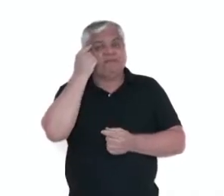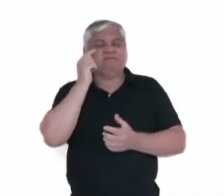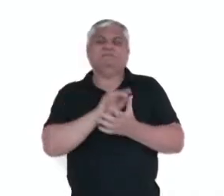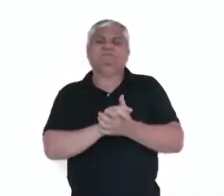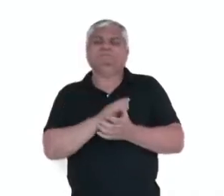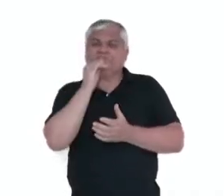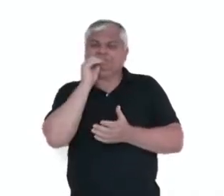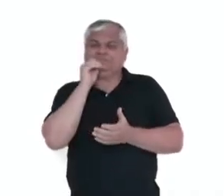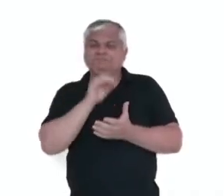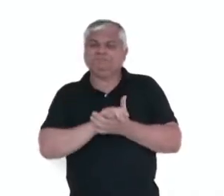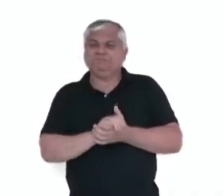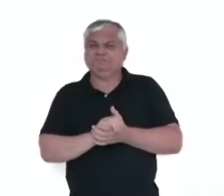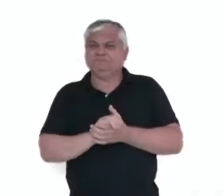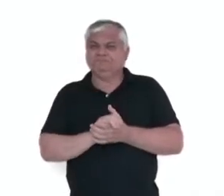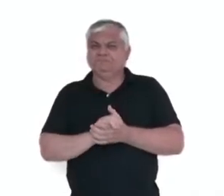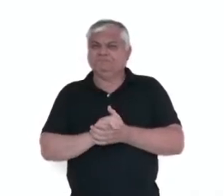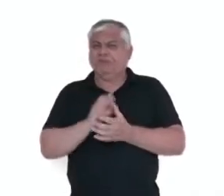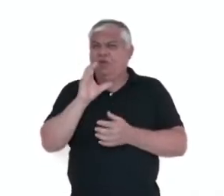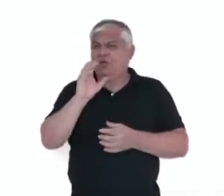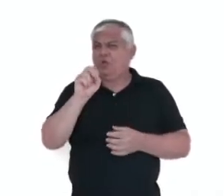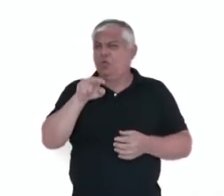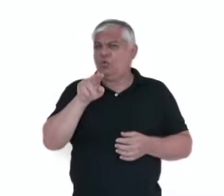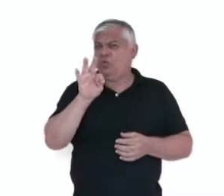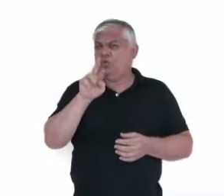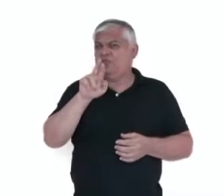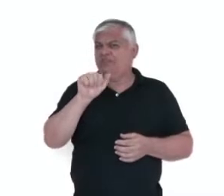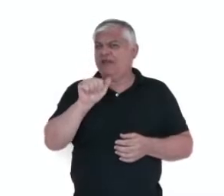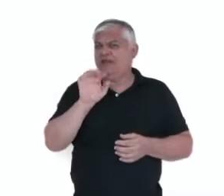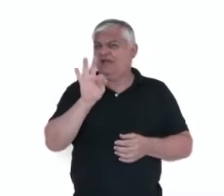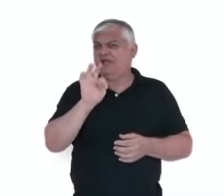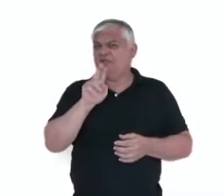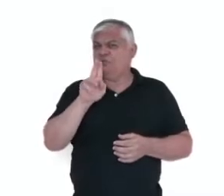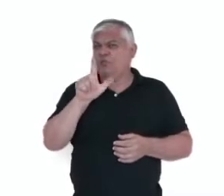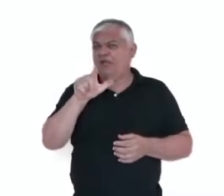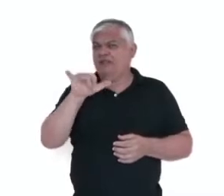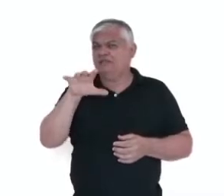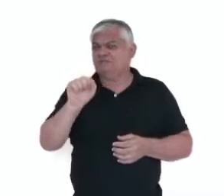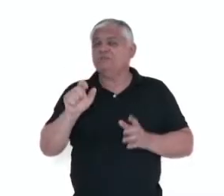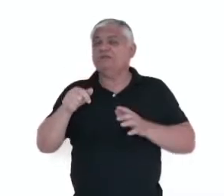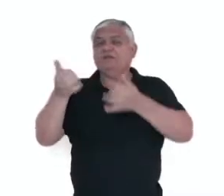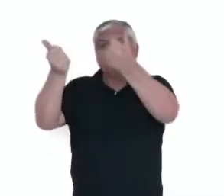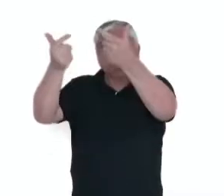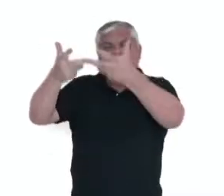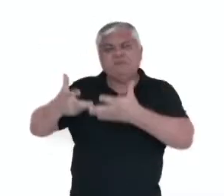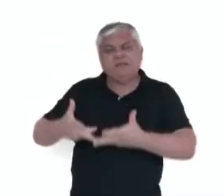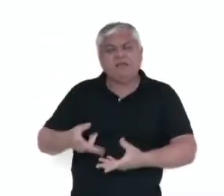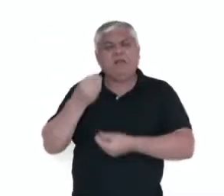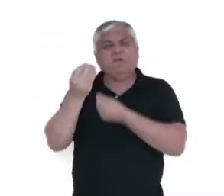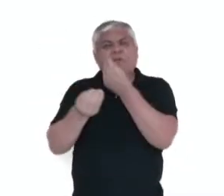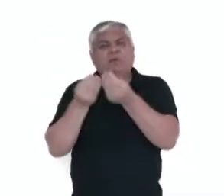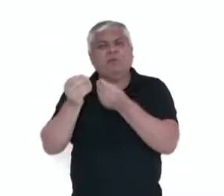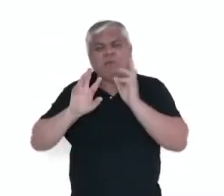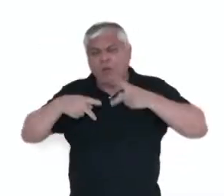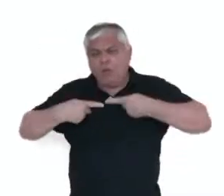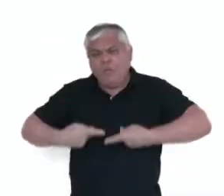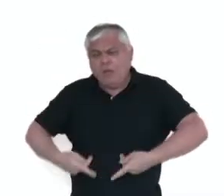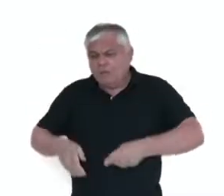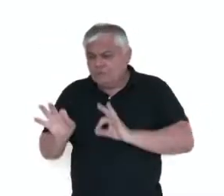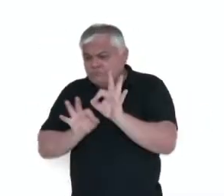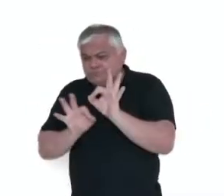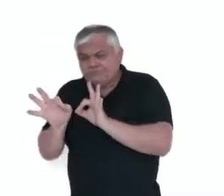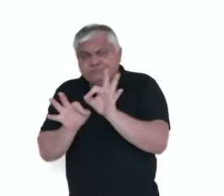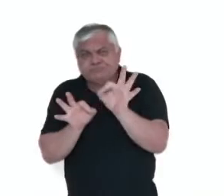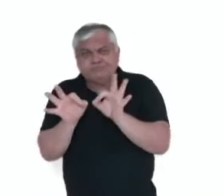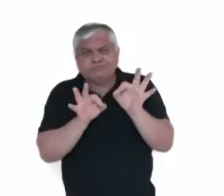do contratualismo surgem da necessidade de explicar o fato que levou os seres humanos a se organizarem em torno